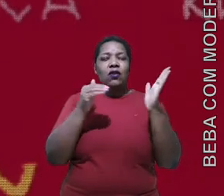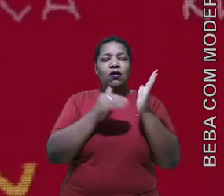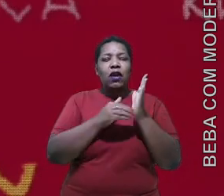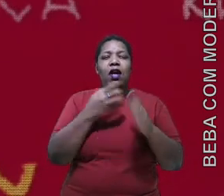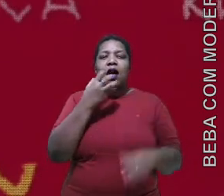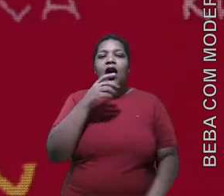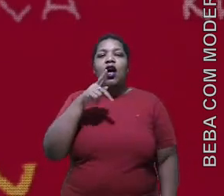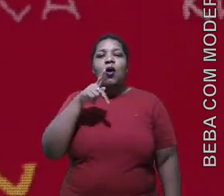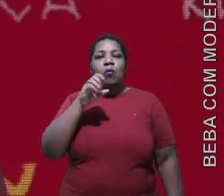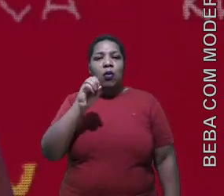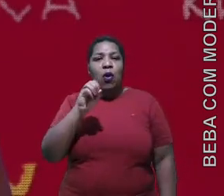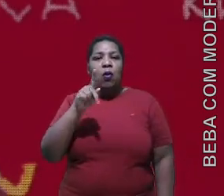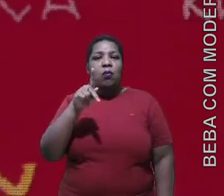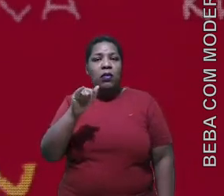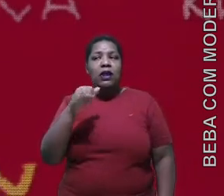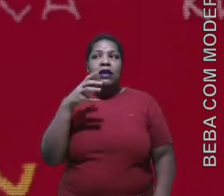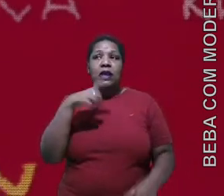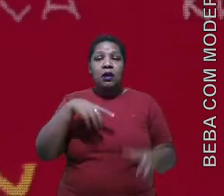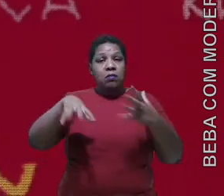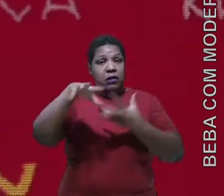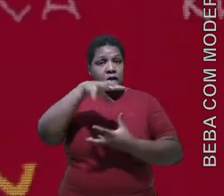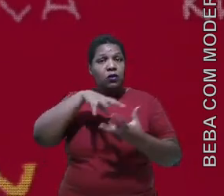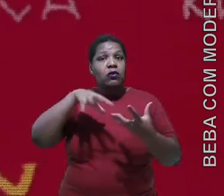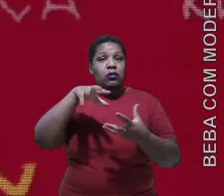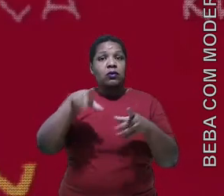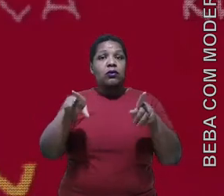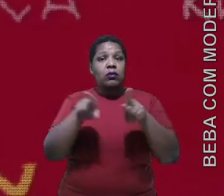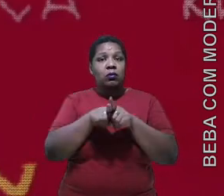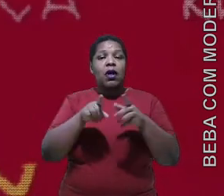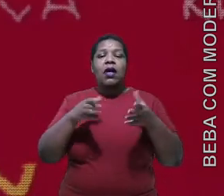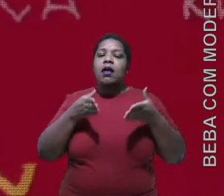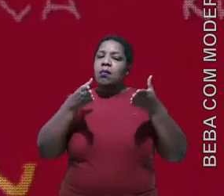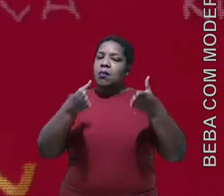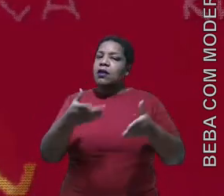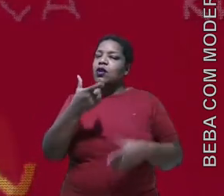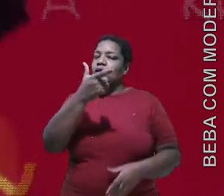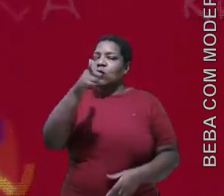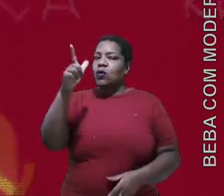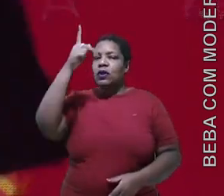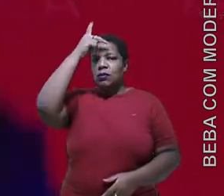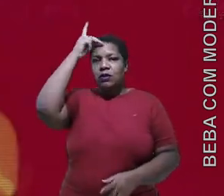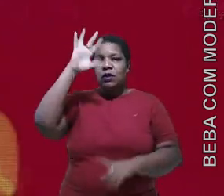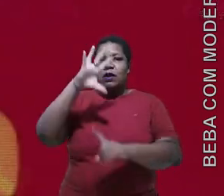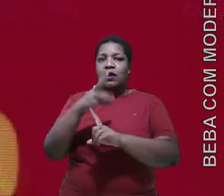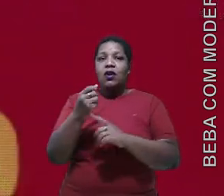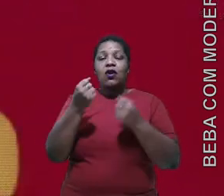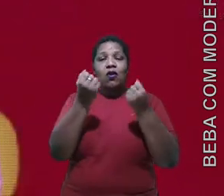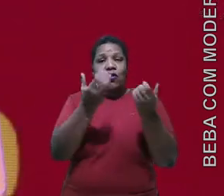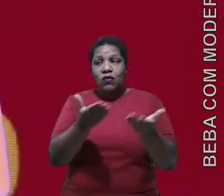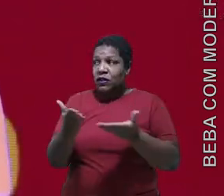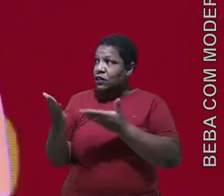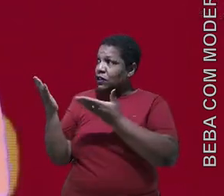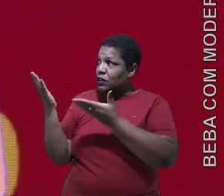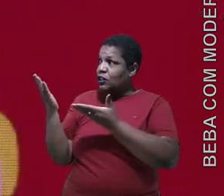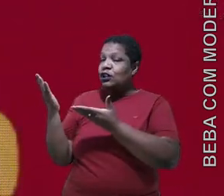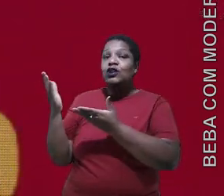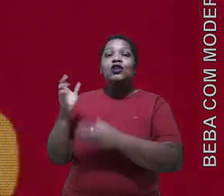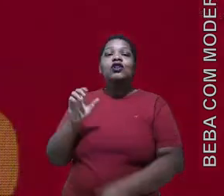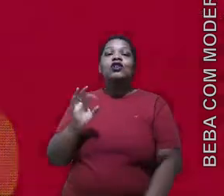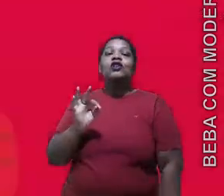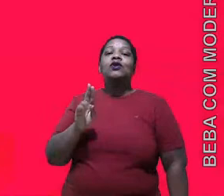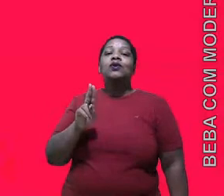pegada pop que mais clube e toques acústicos com participações de vários outros artistas com vocês no palco da favela Sounds